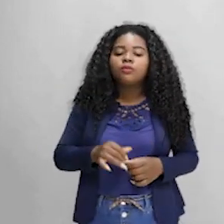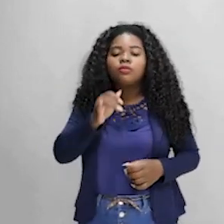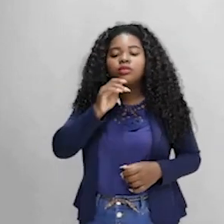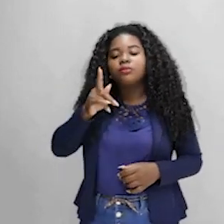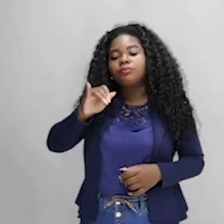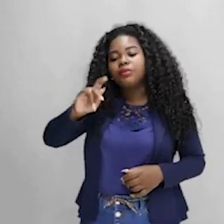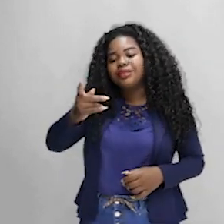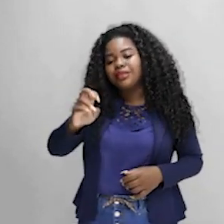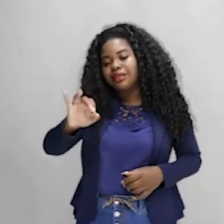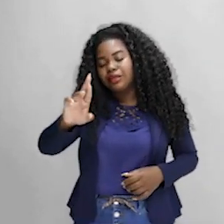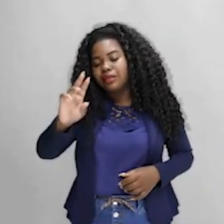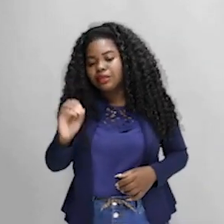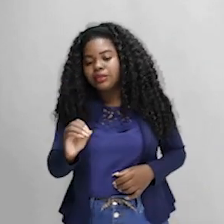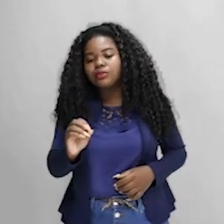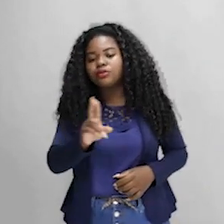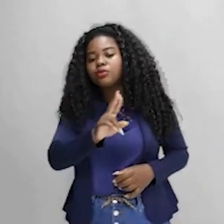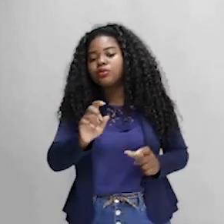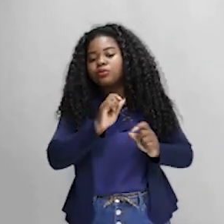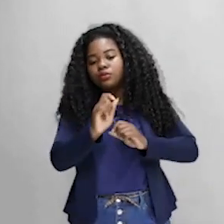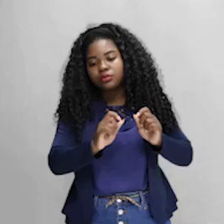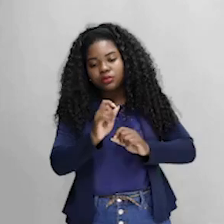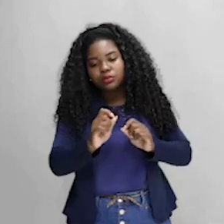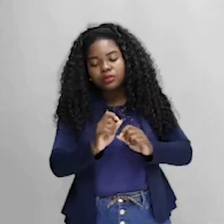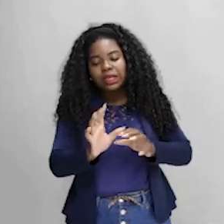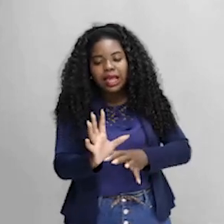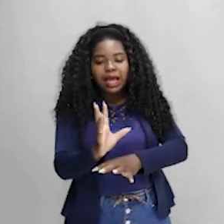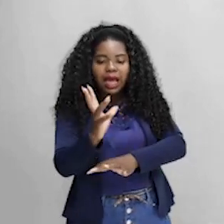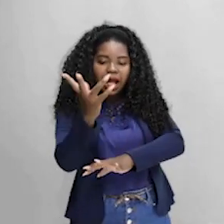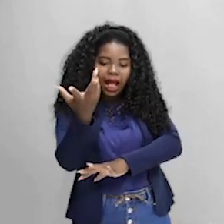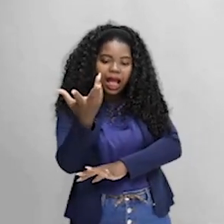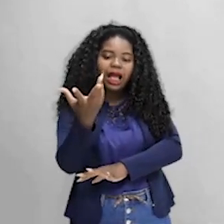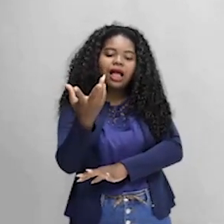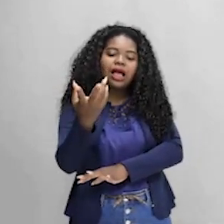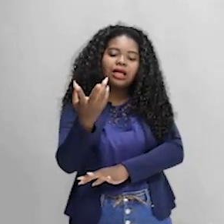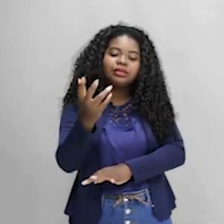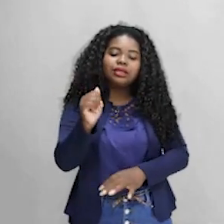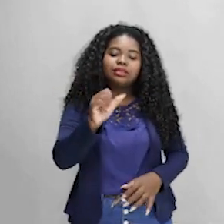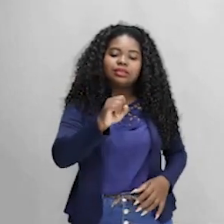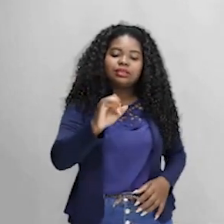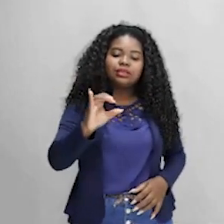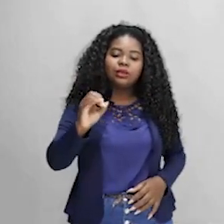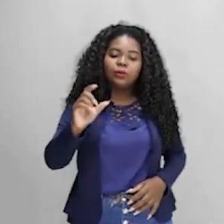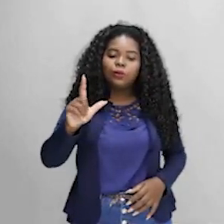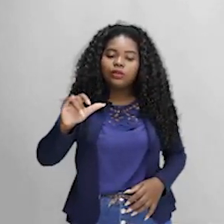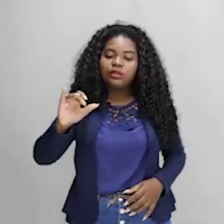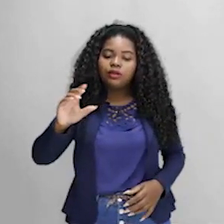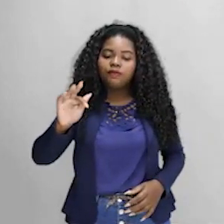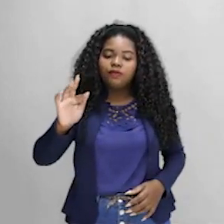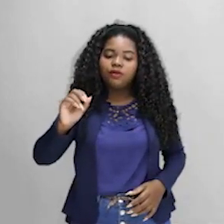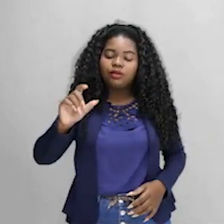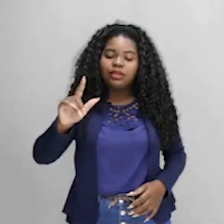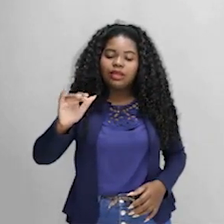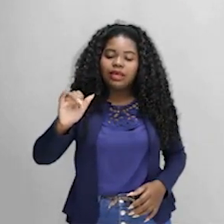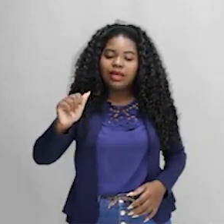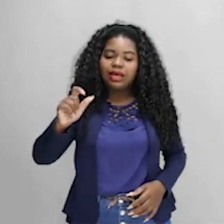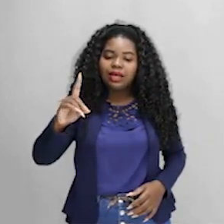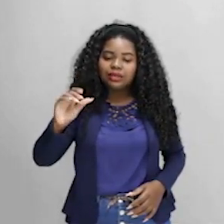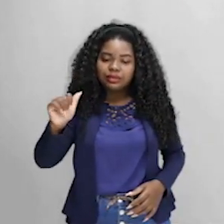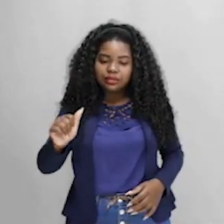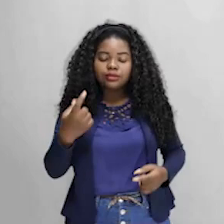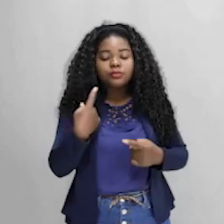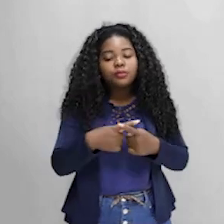elas são denominadas de árvores aciculifoliadas. Por quê, Marcos? Porque as suas